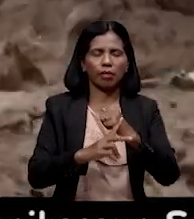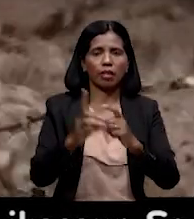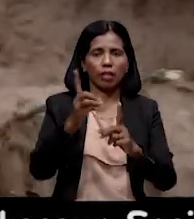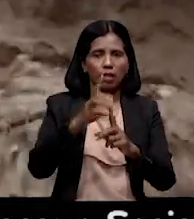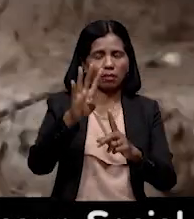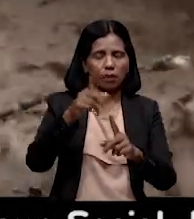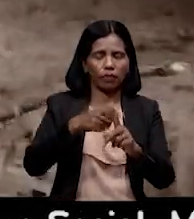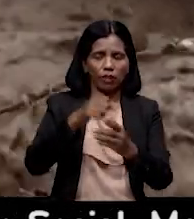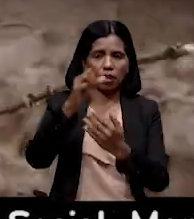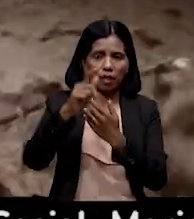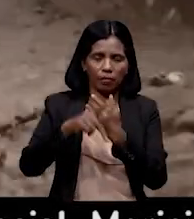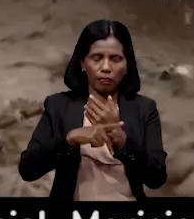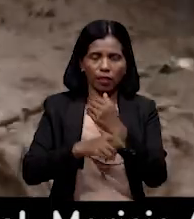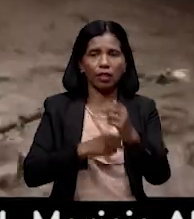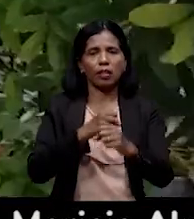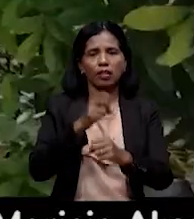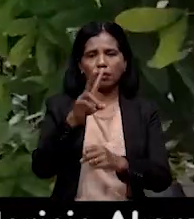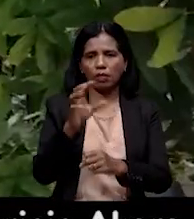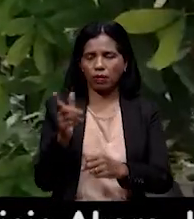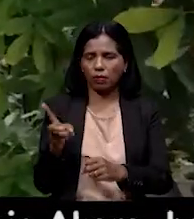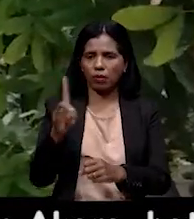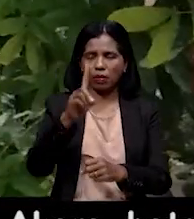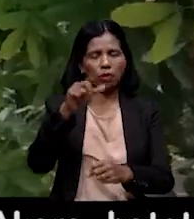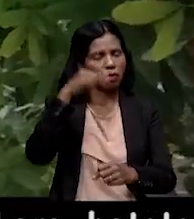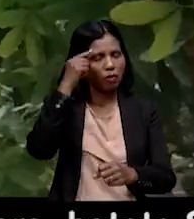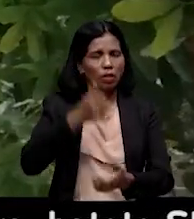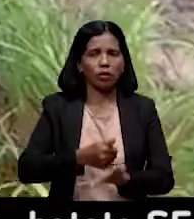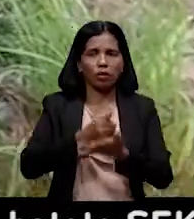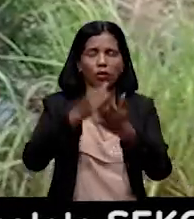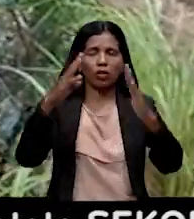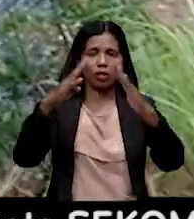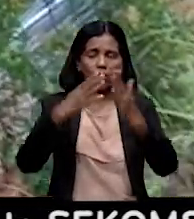ronu resing ida, nebe governo fon apoio material construção